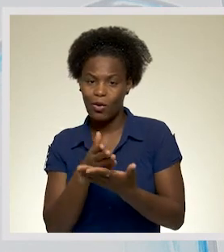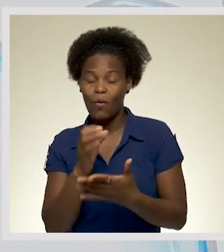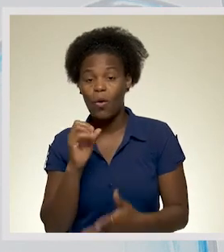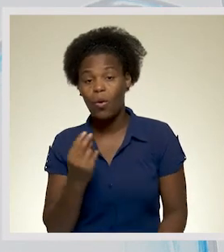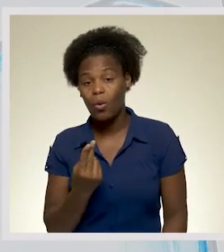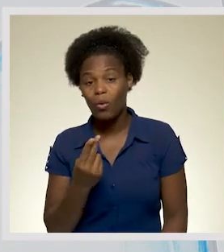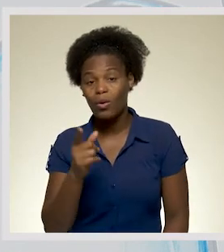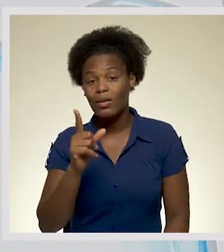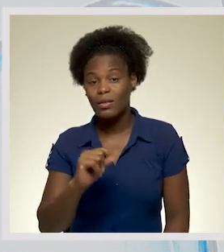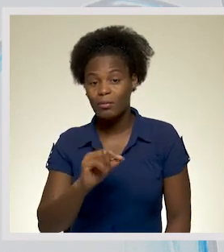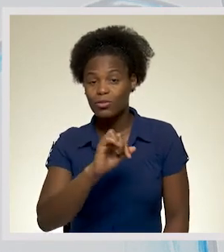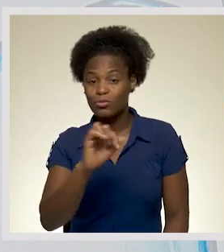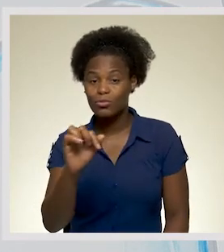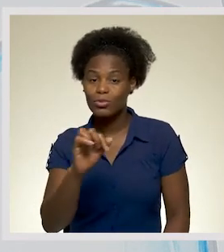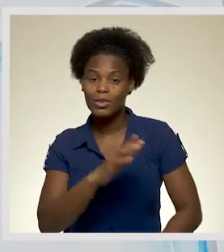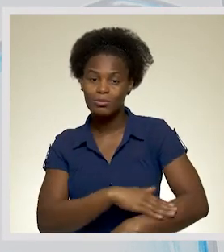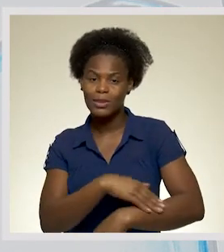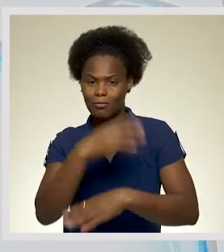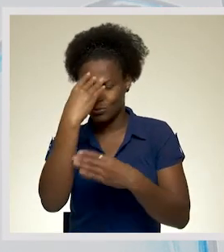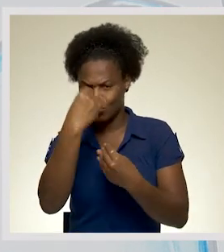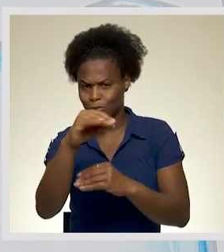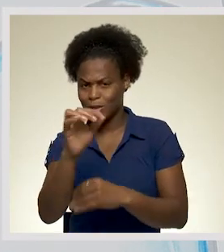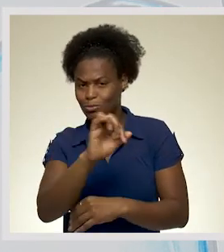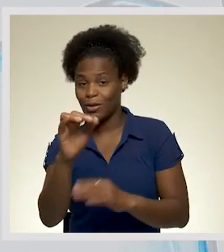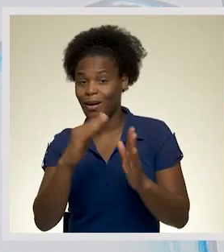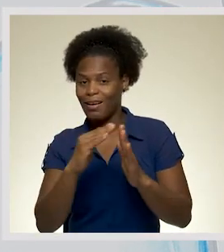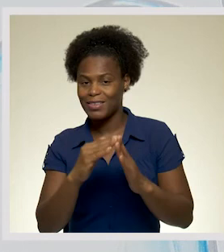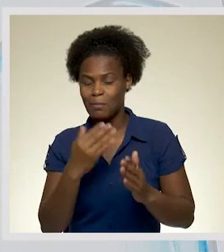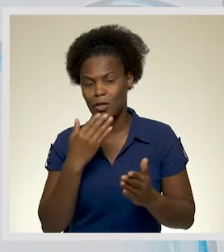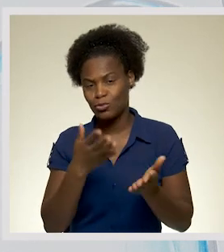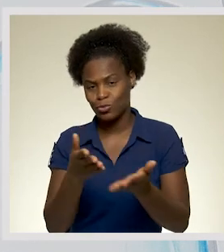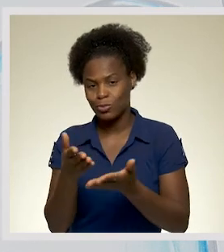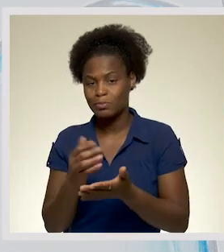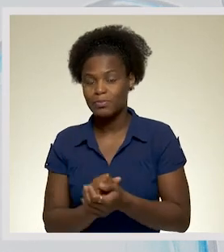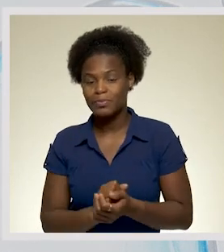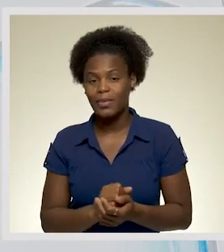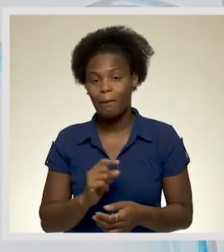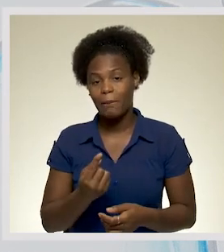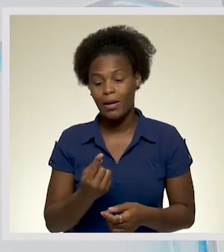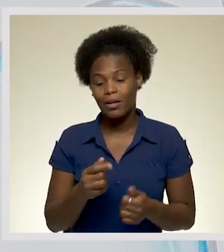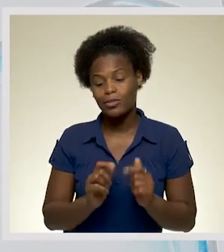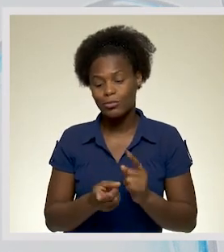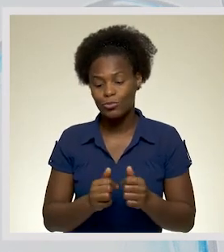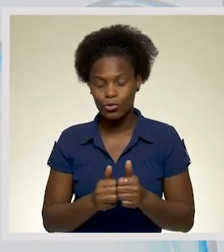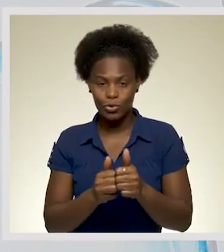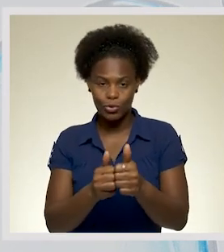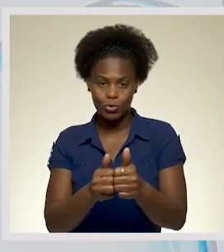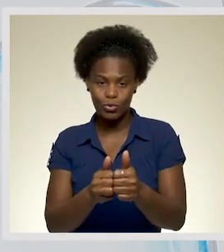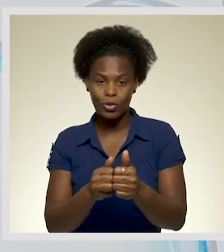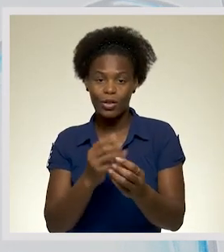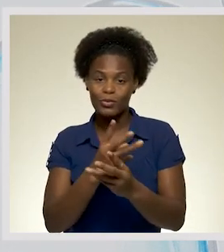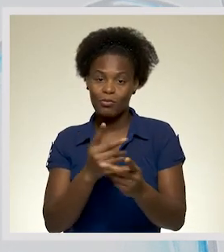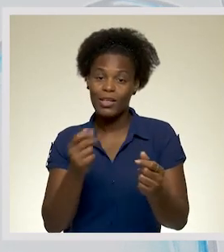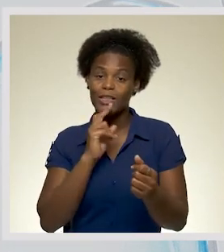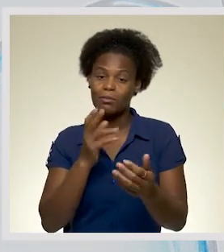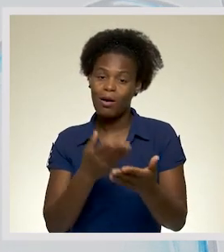ao teu encarregado de educação em casa, no sentido, juntos, resolver e ter uma